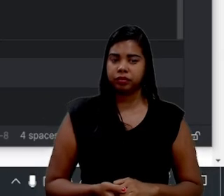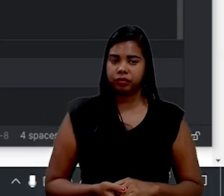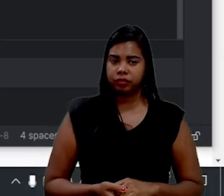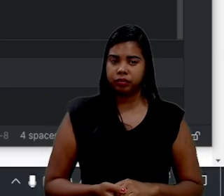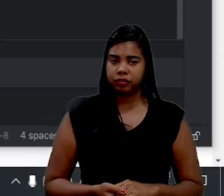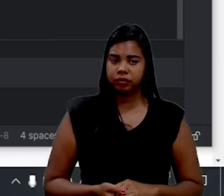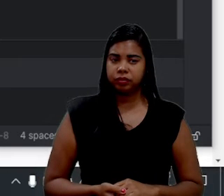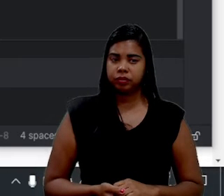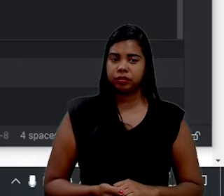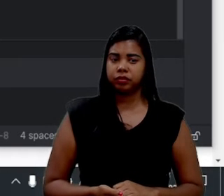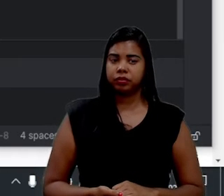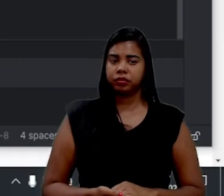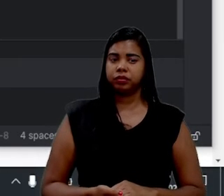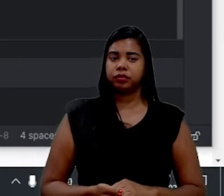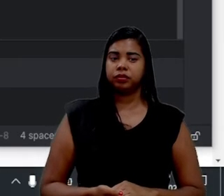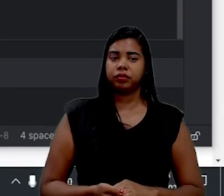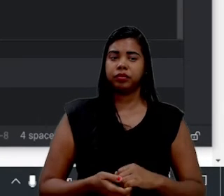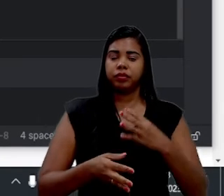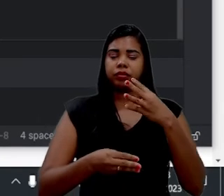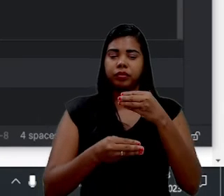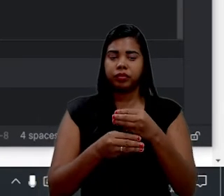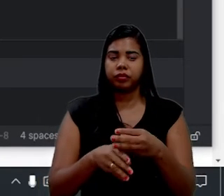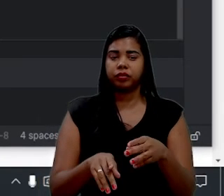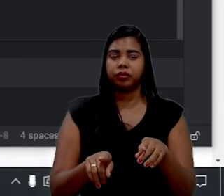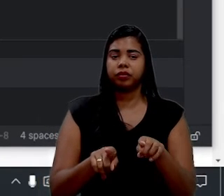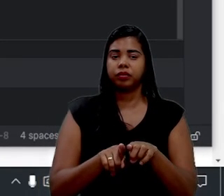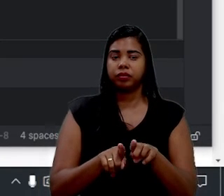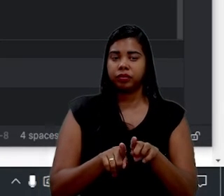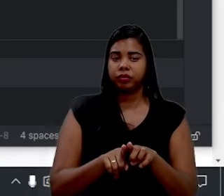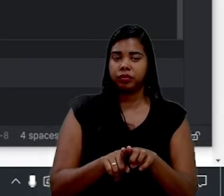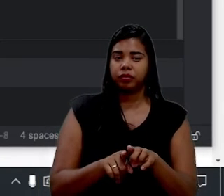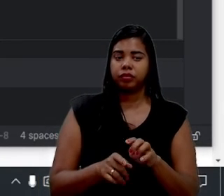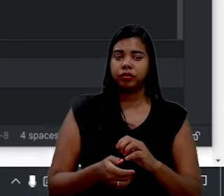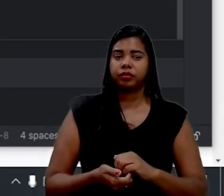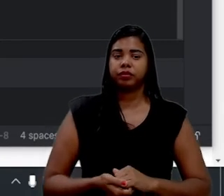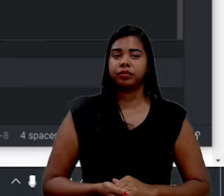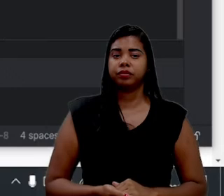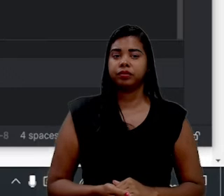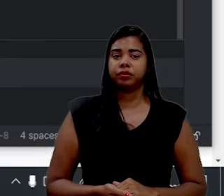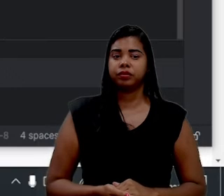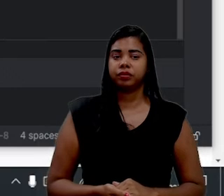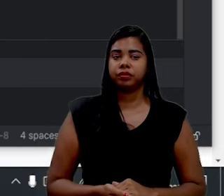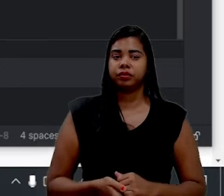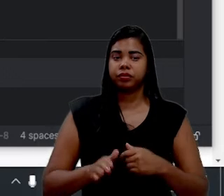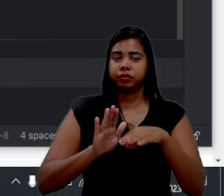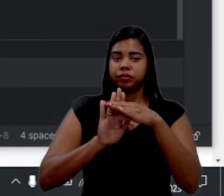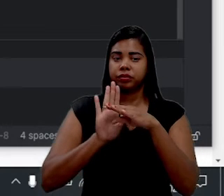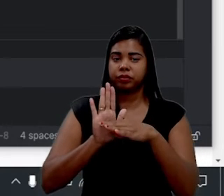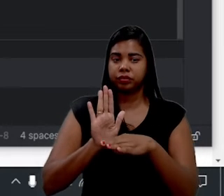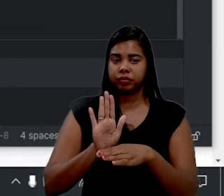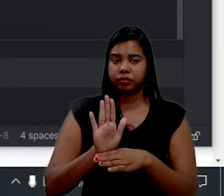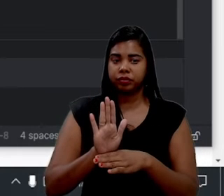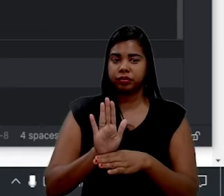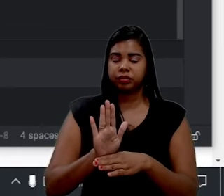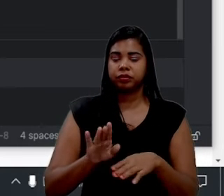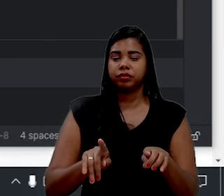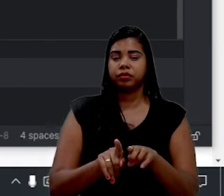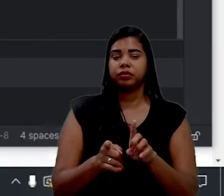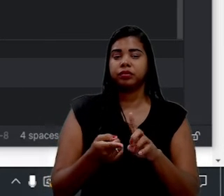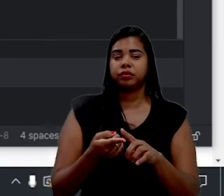e vamos acrescentar, né, a classe container novamente,